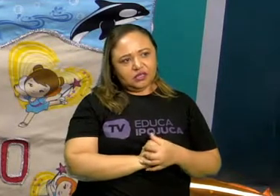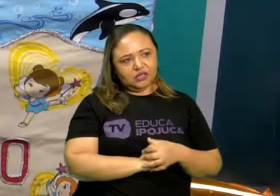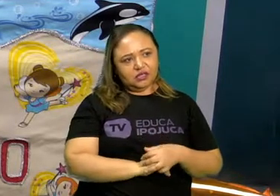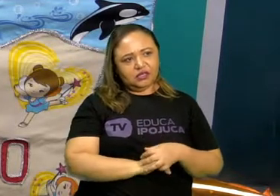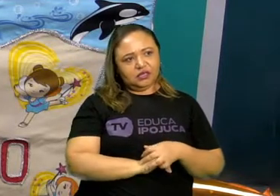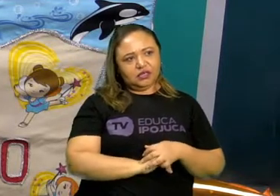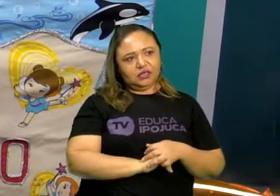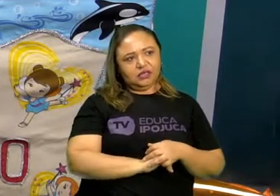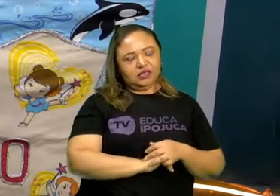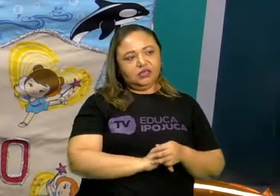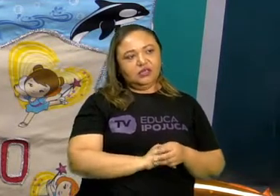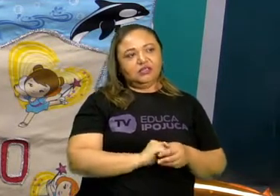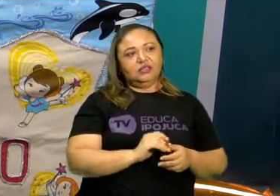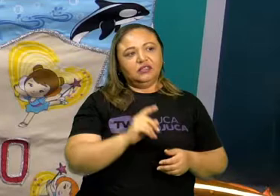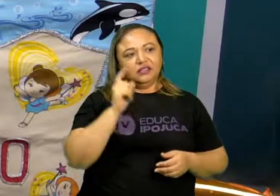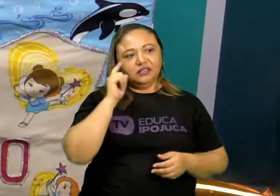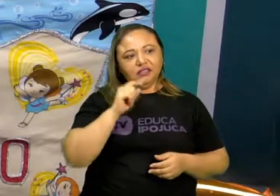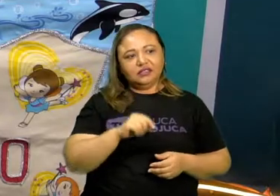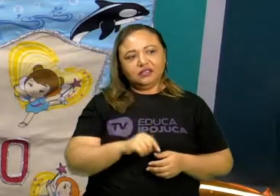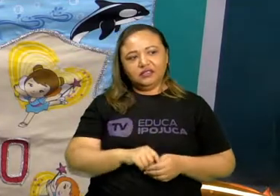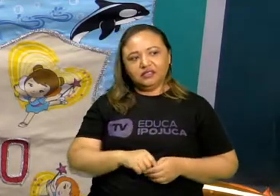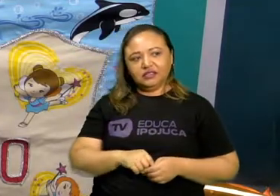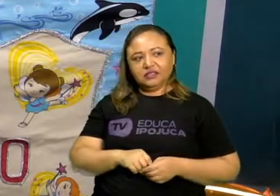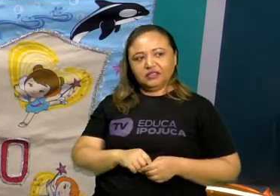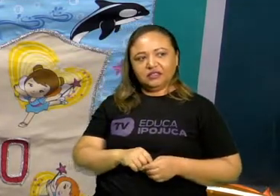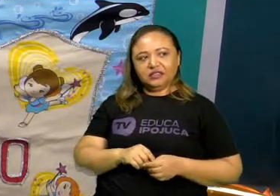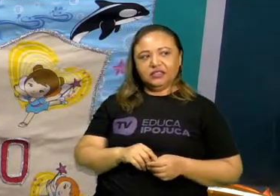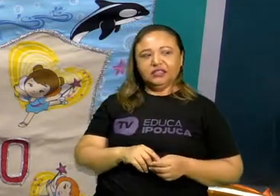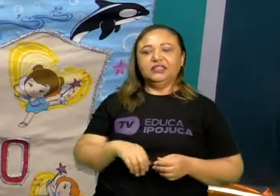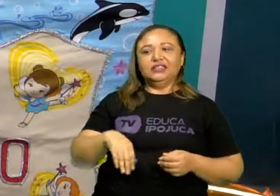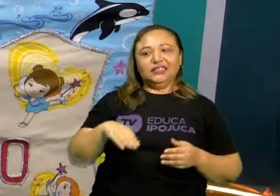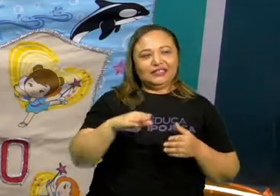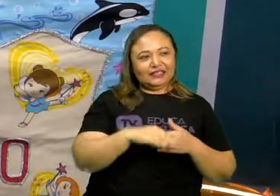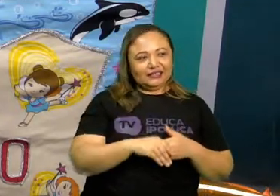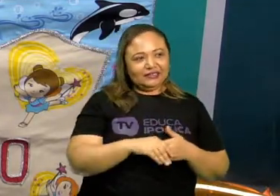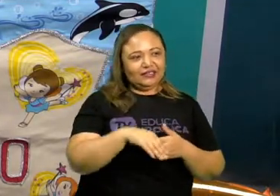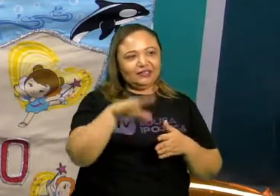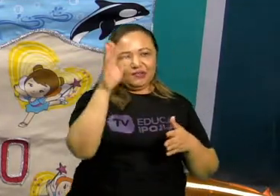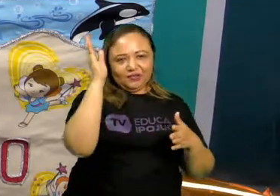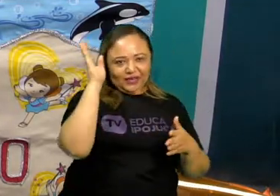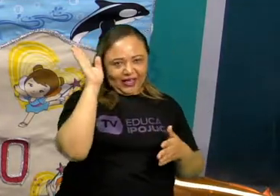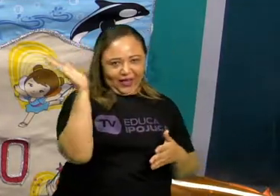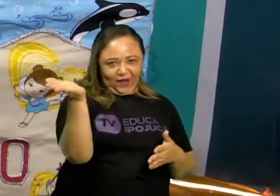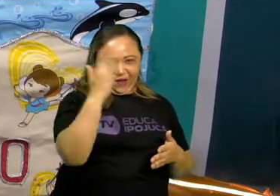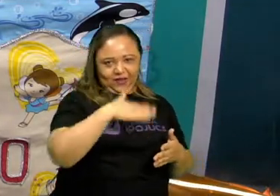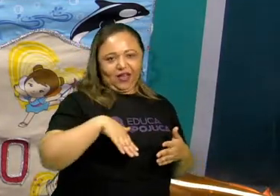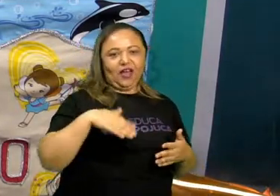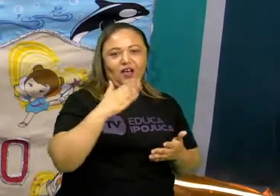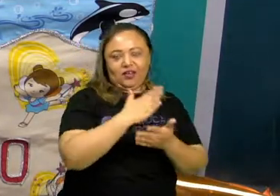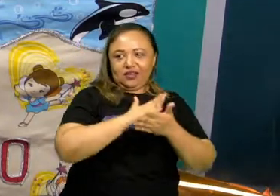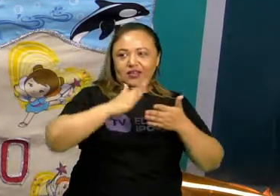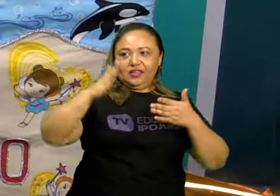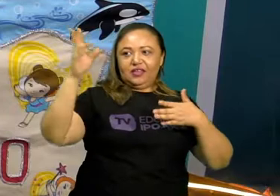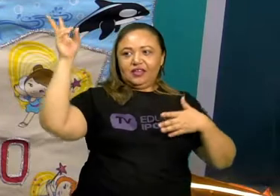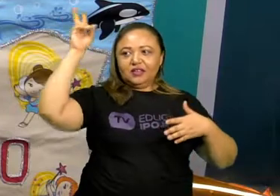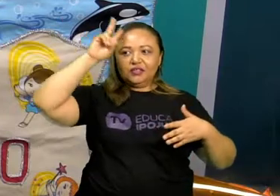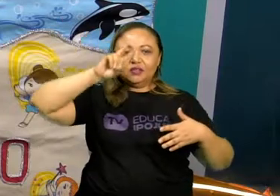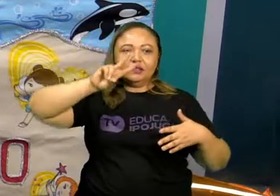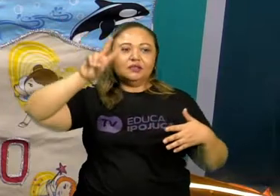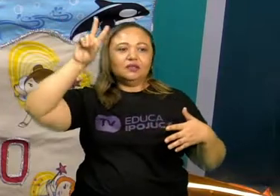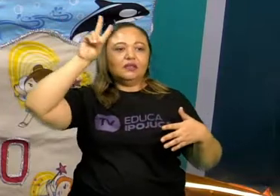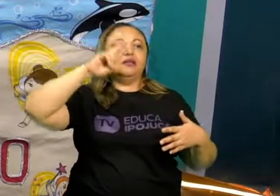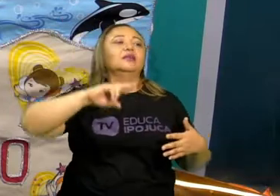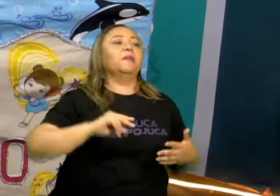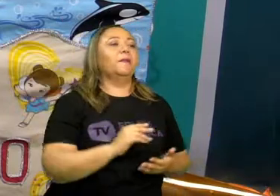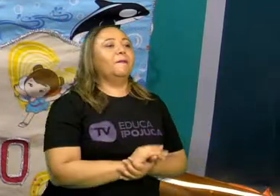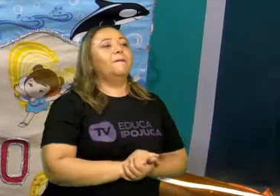historinha! Você tá me tapeando, tapeando tia Lê. Então vamos lá pra nossa história, né, criançada? Que depois tia Lê